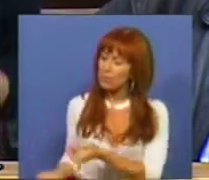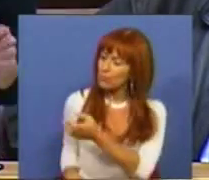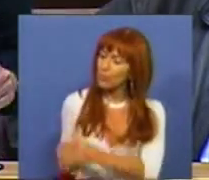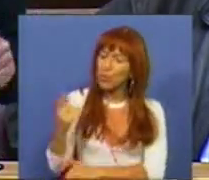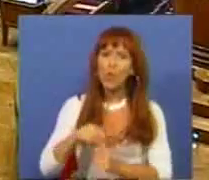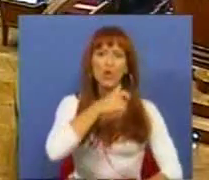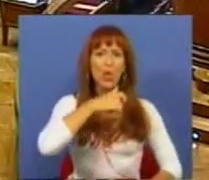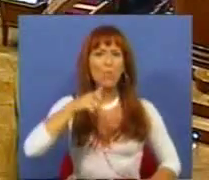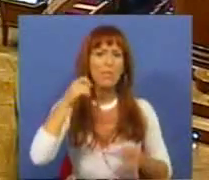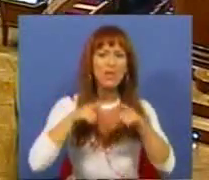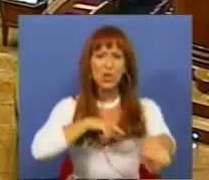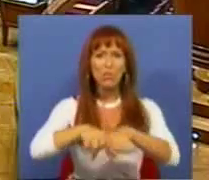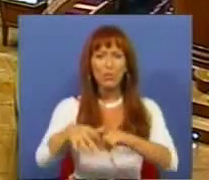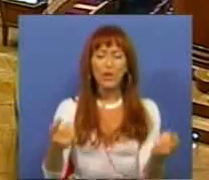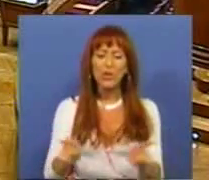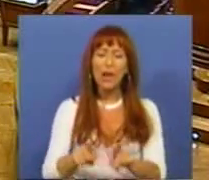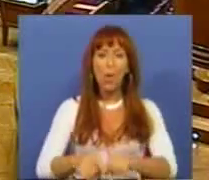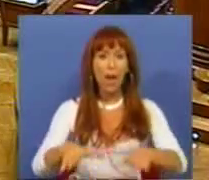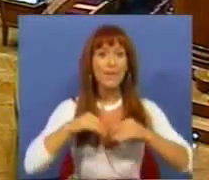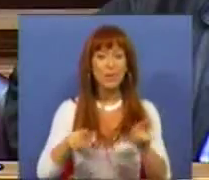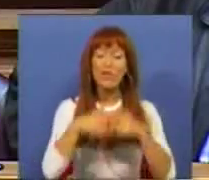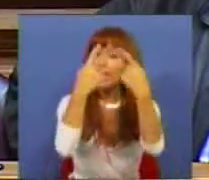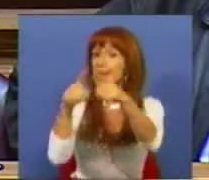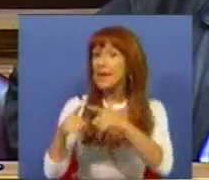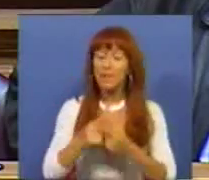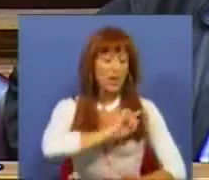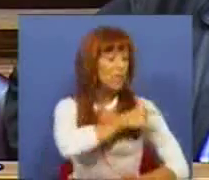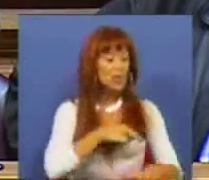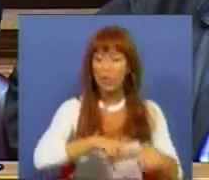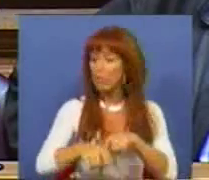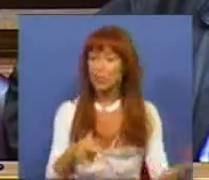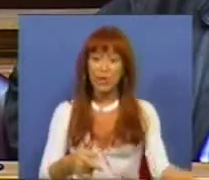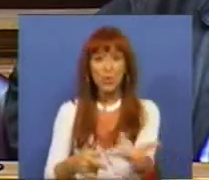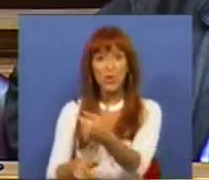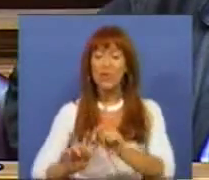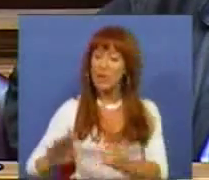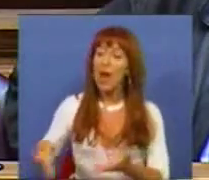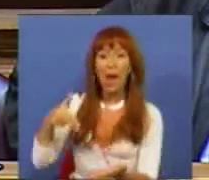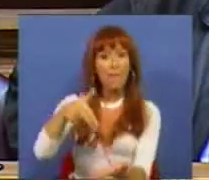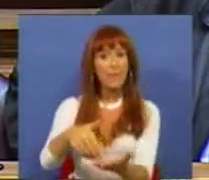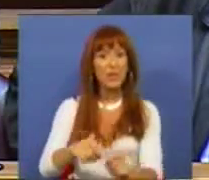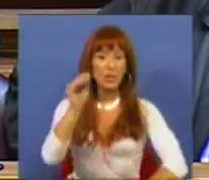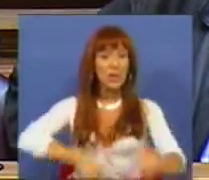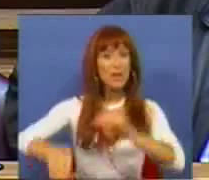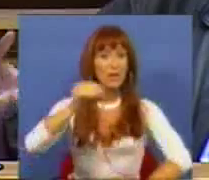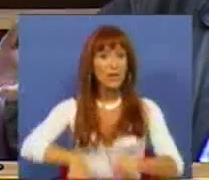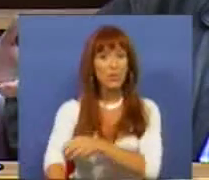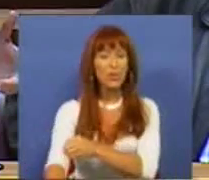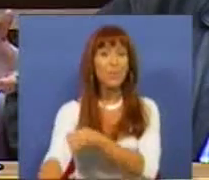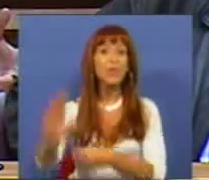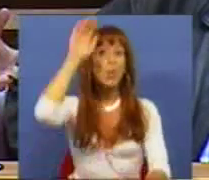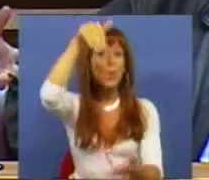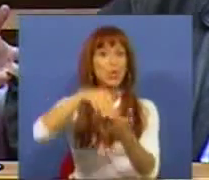surgiram compromissos políticos que foram assumidos pelas diferentes forças políticas que se apresentaram a eleições. E